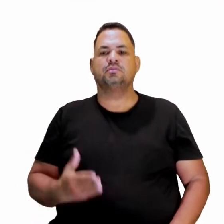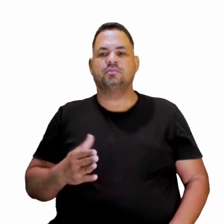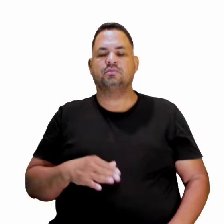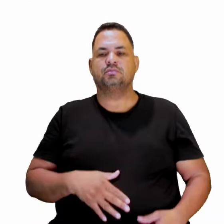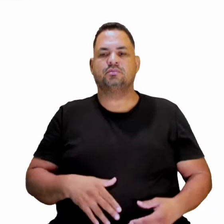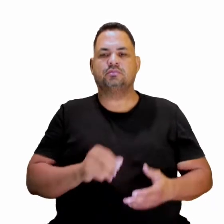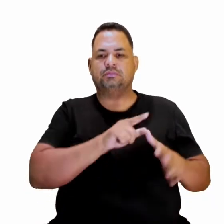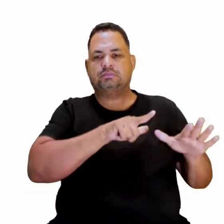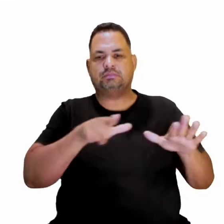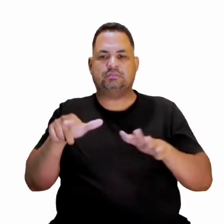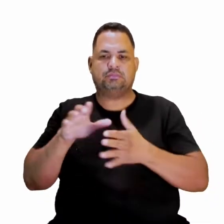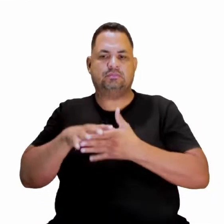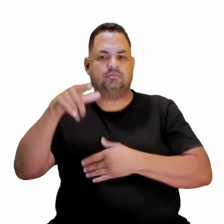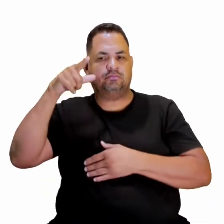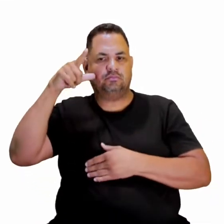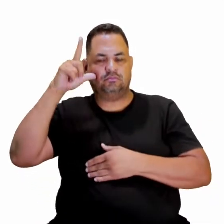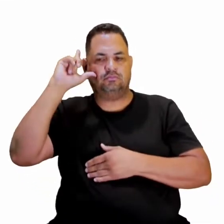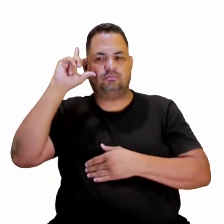passada,